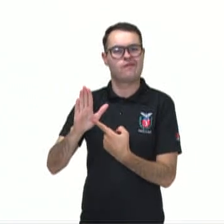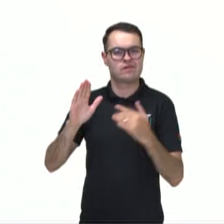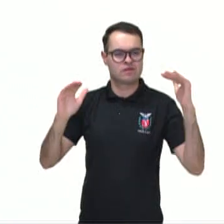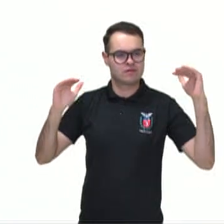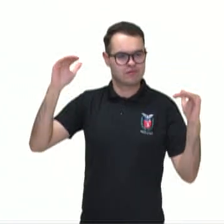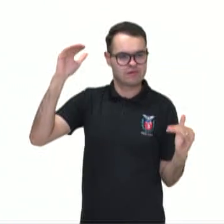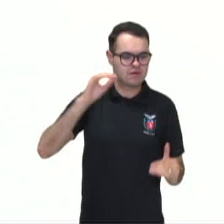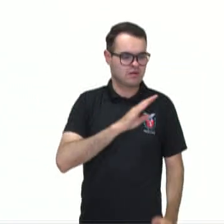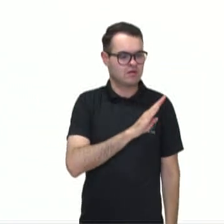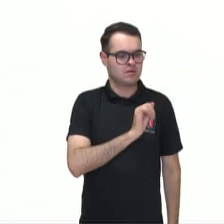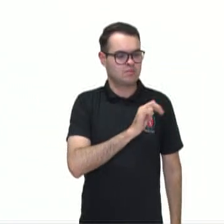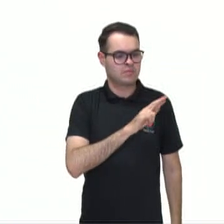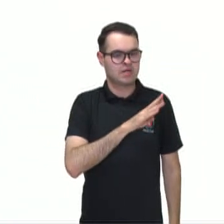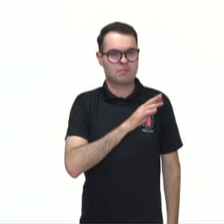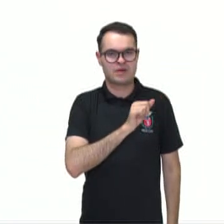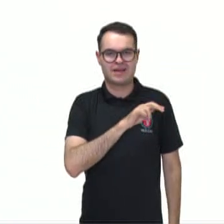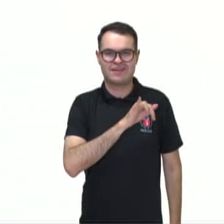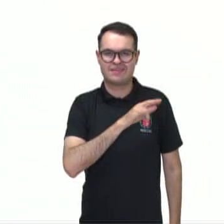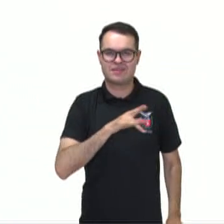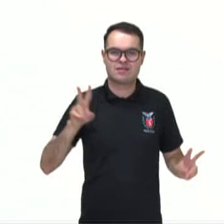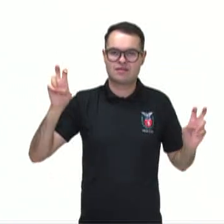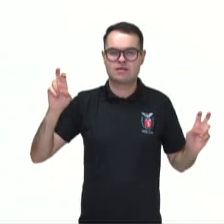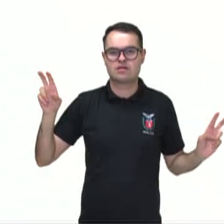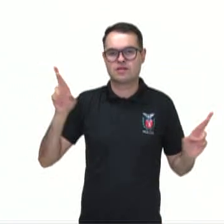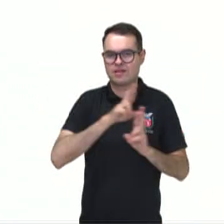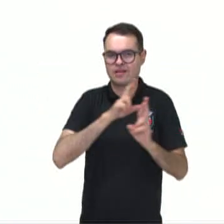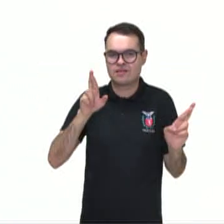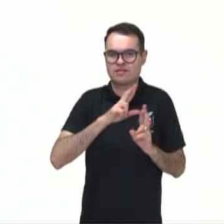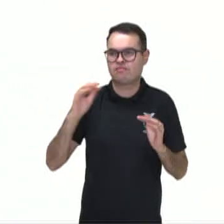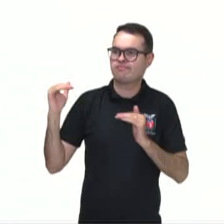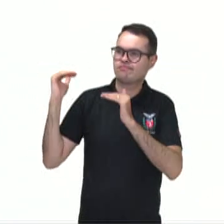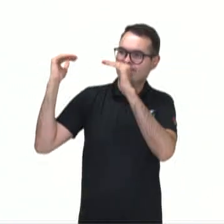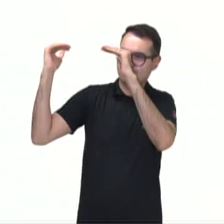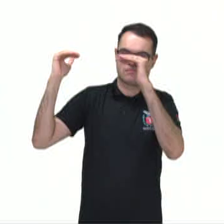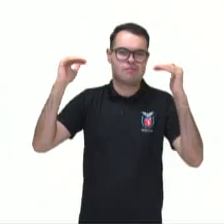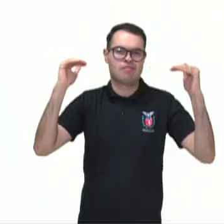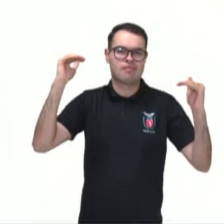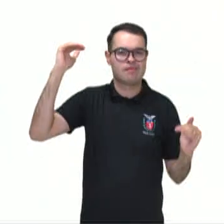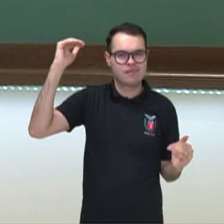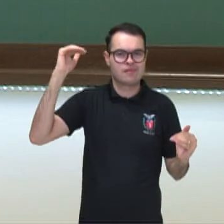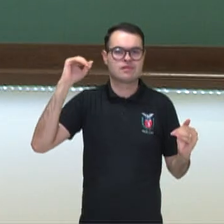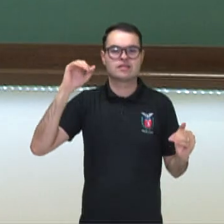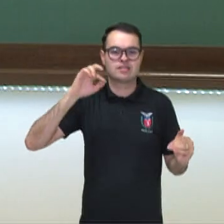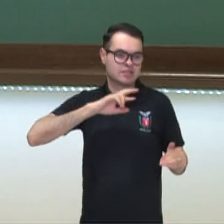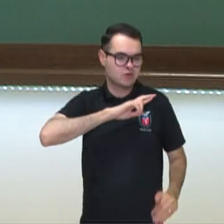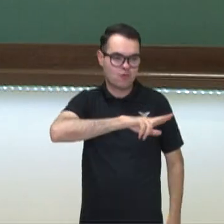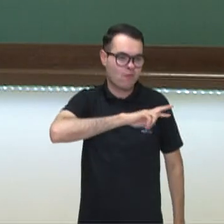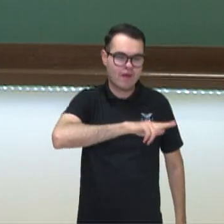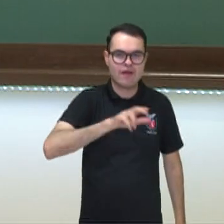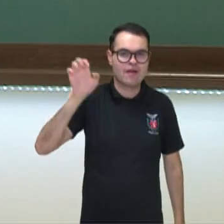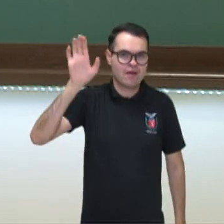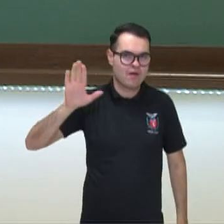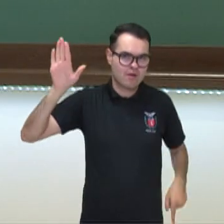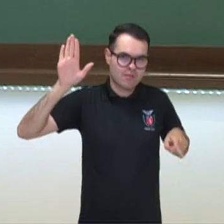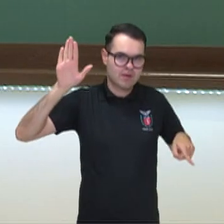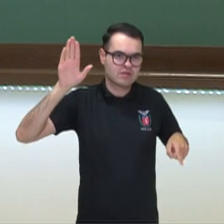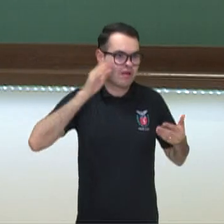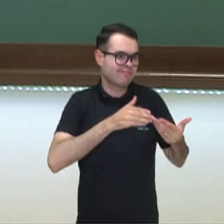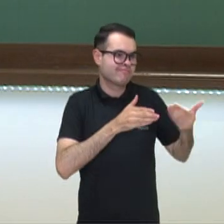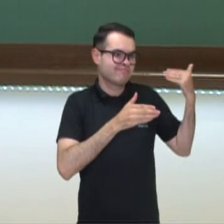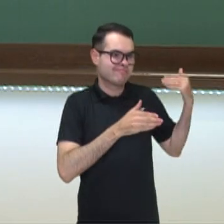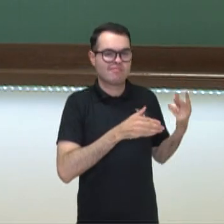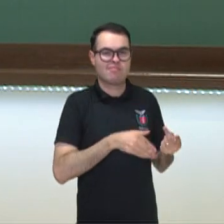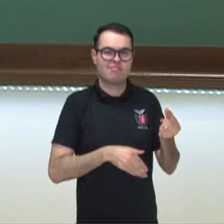barbárie da civilização e a barbárie em relação às sociedades que não eram tidas europeias. Os chamados